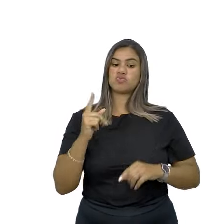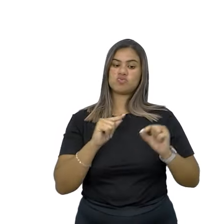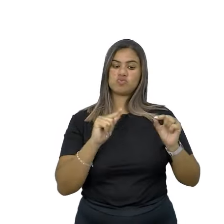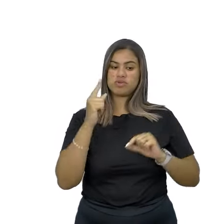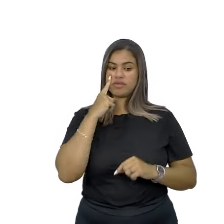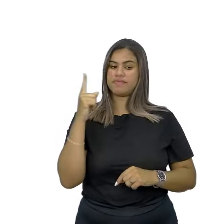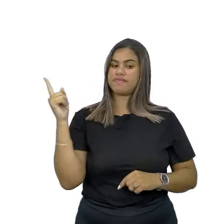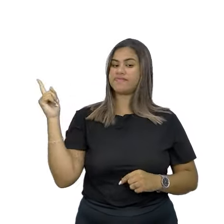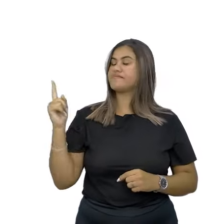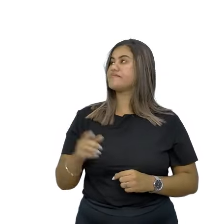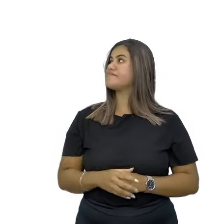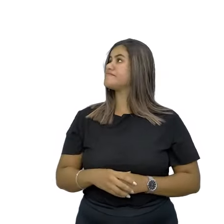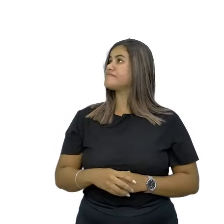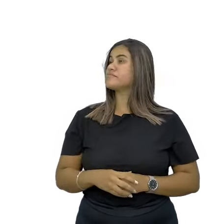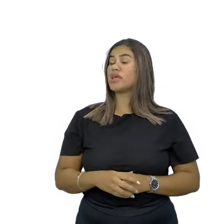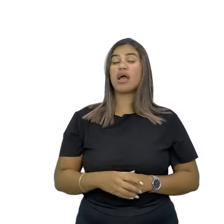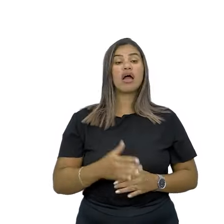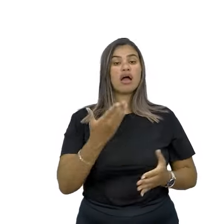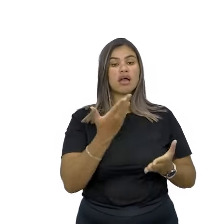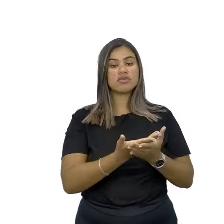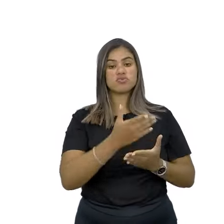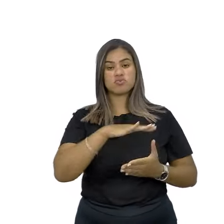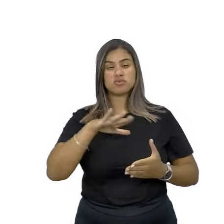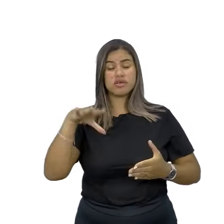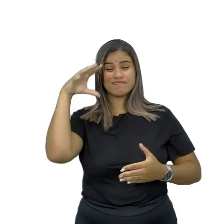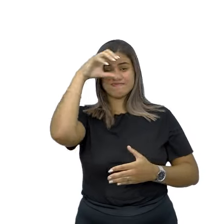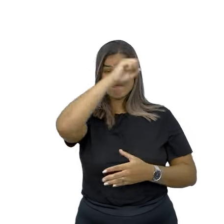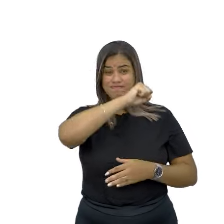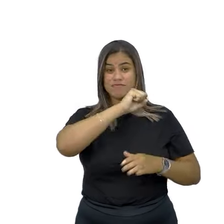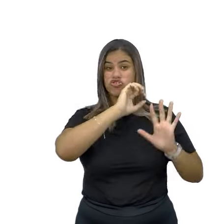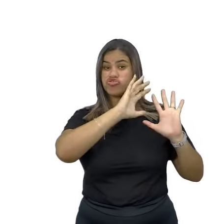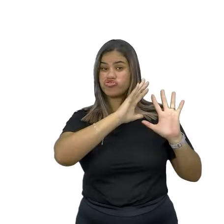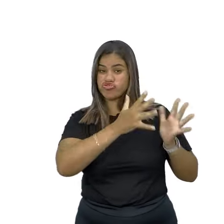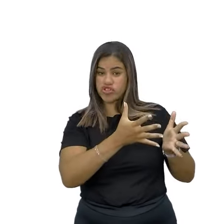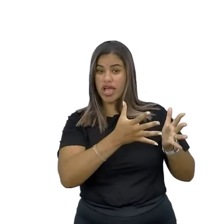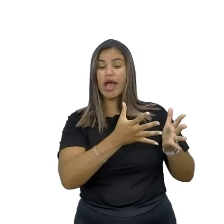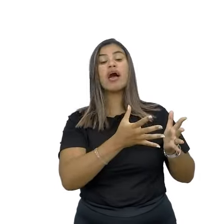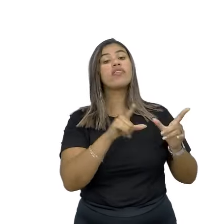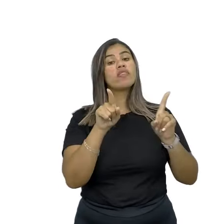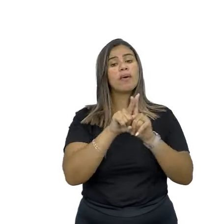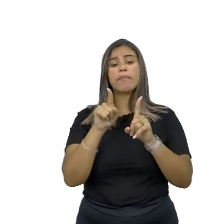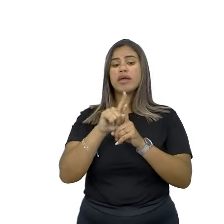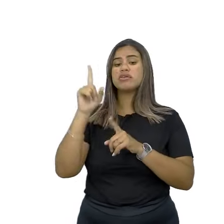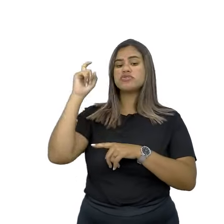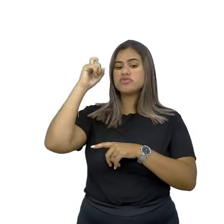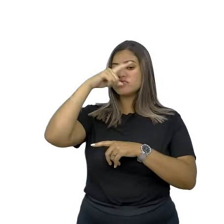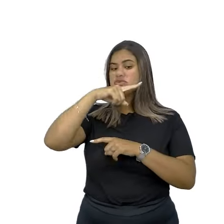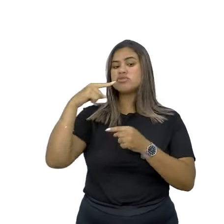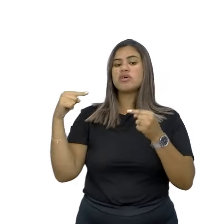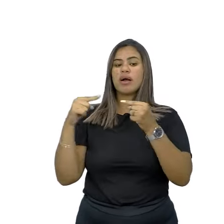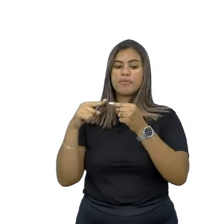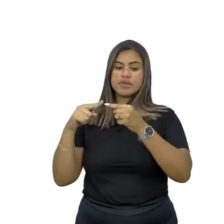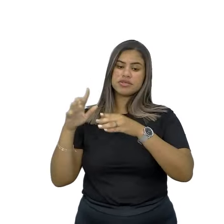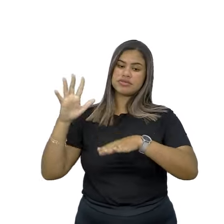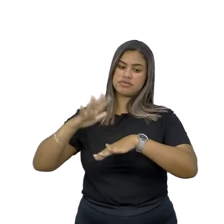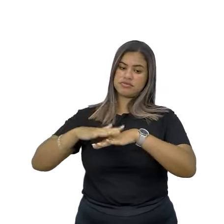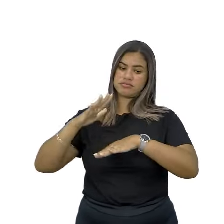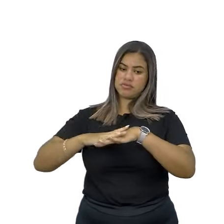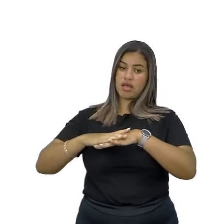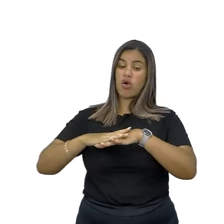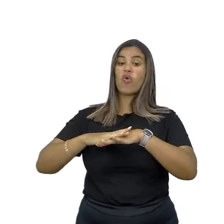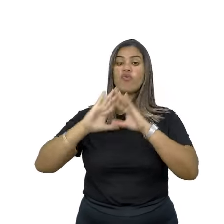as dificuldades de aprendizagem e de conhecimentos matemáticos que os estudantes têm relacionados às